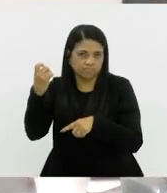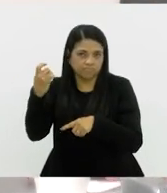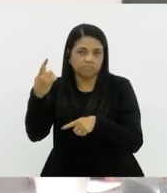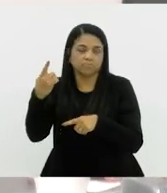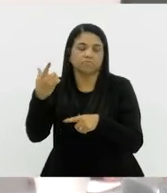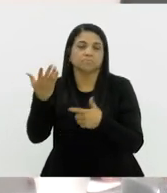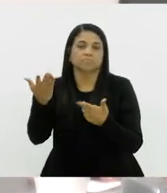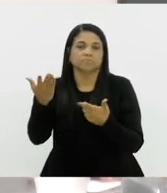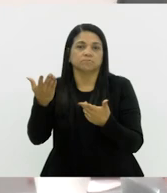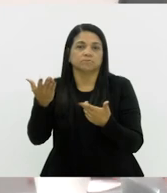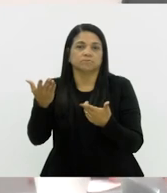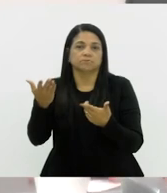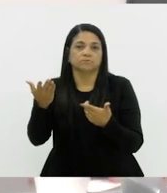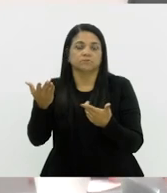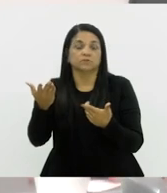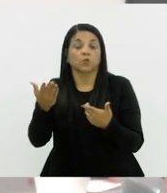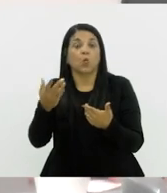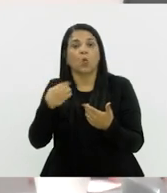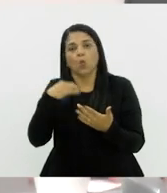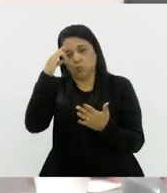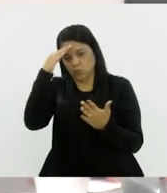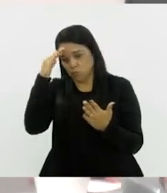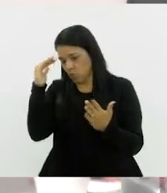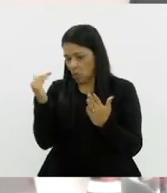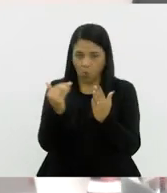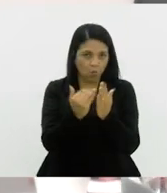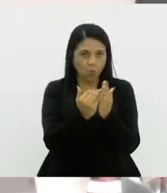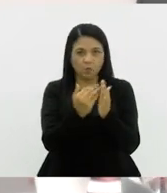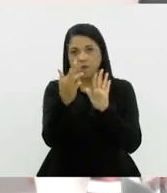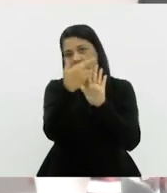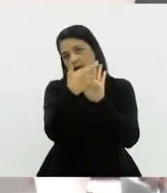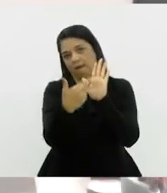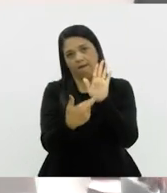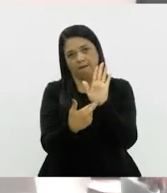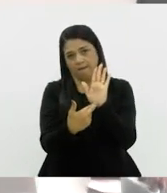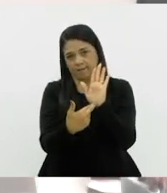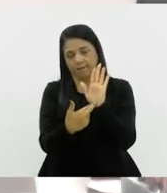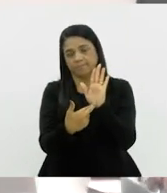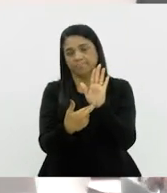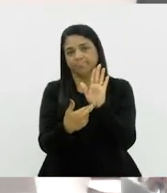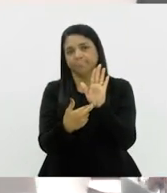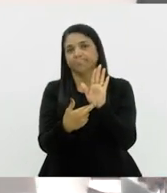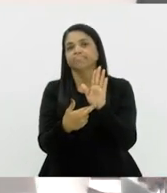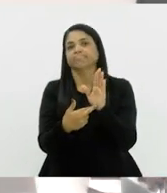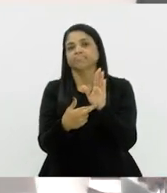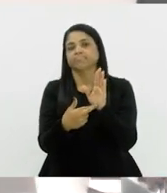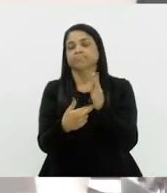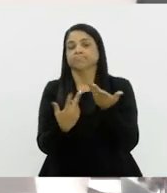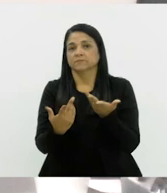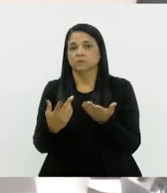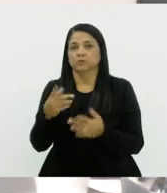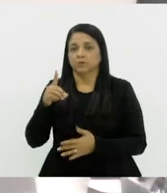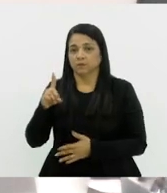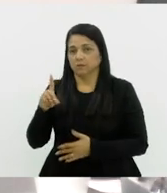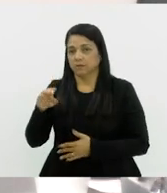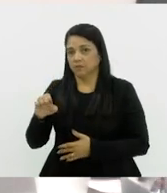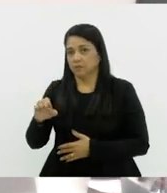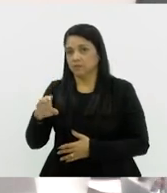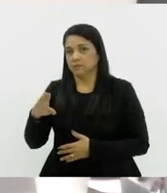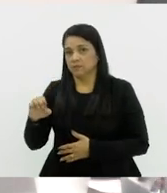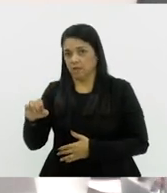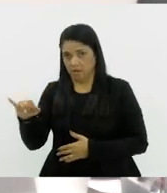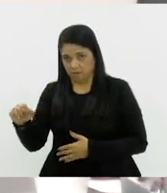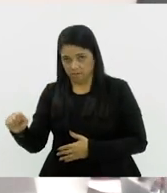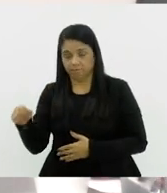ou descumprem as normas estabelecidas pelo DSEA. Então, nós esperamos que isso não aconteça, porque a gente sempre